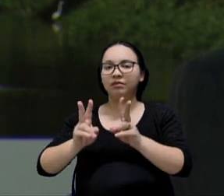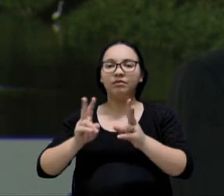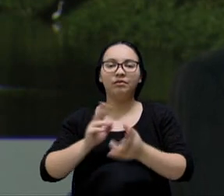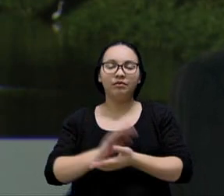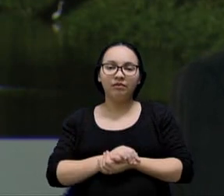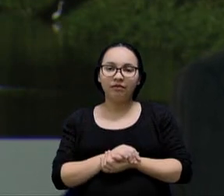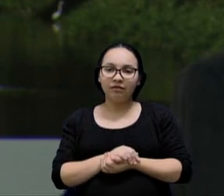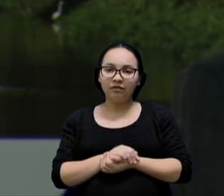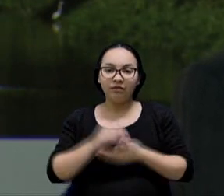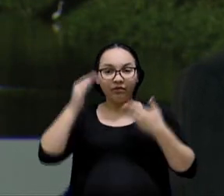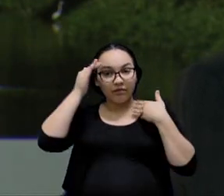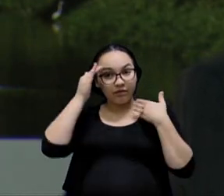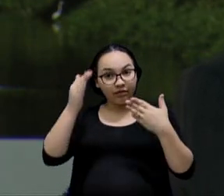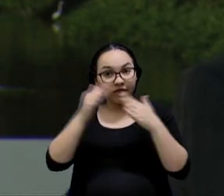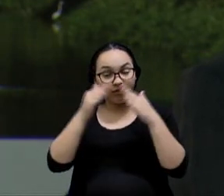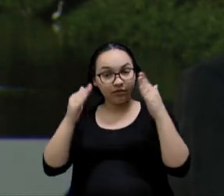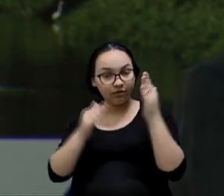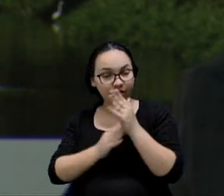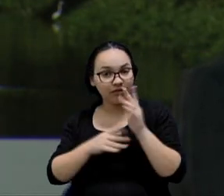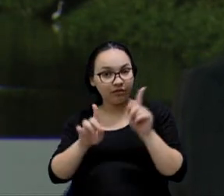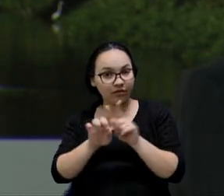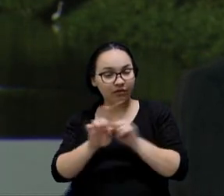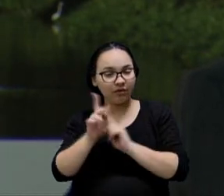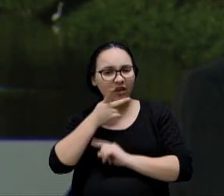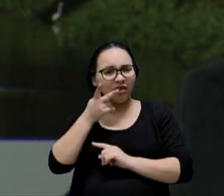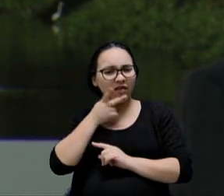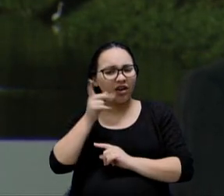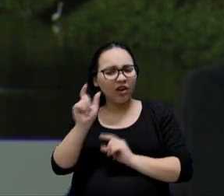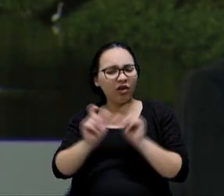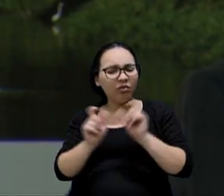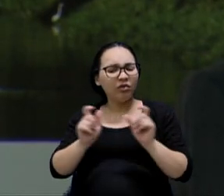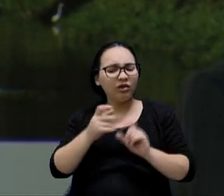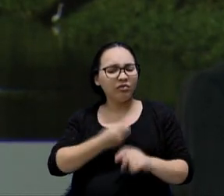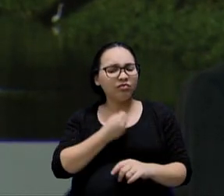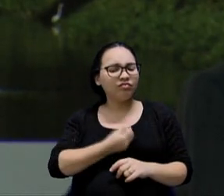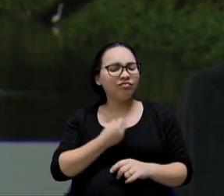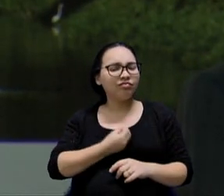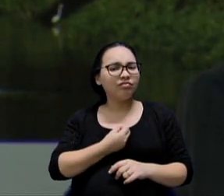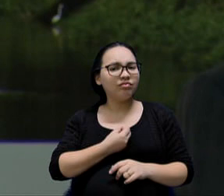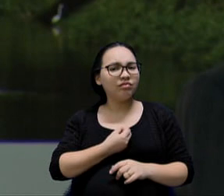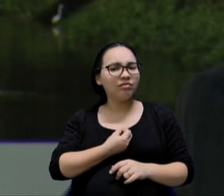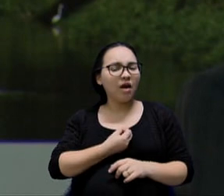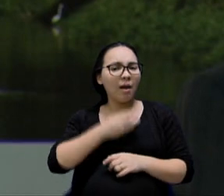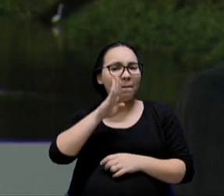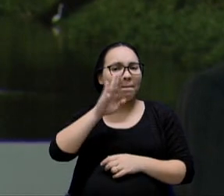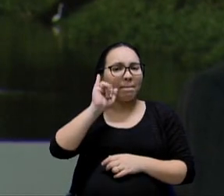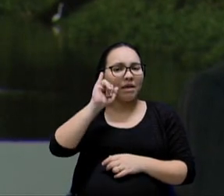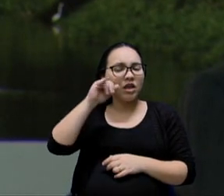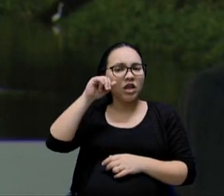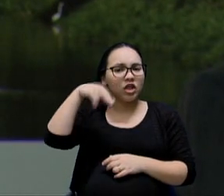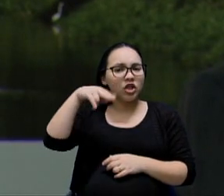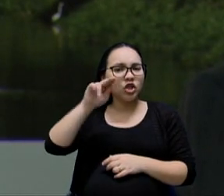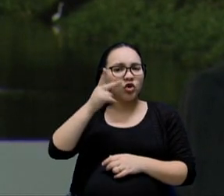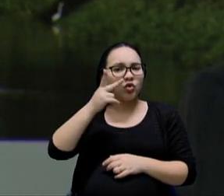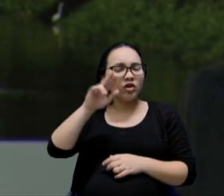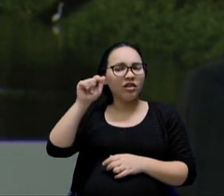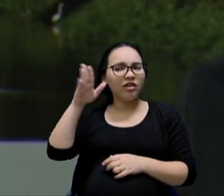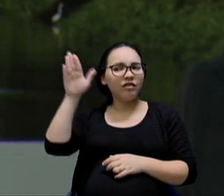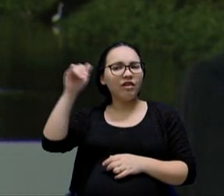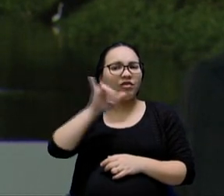Muito obrigado a todos, e gostaria também de citar outras presenças aqui, que é do Benhur, que veio lá de Itu,